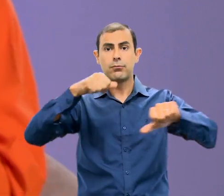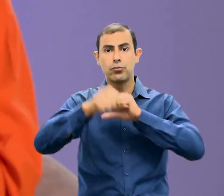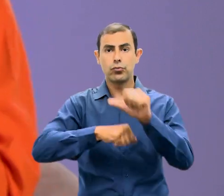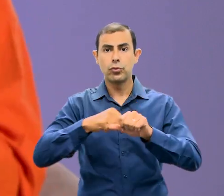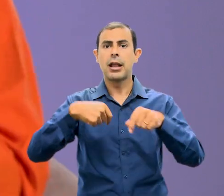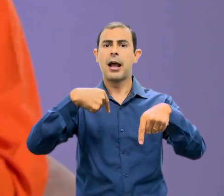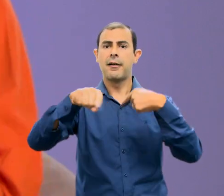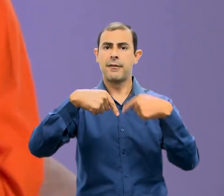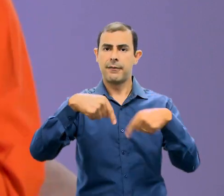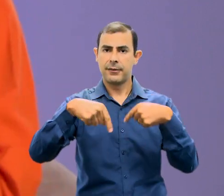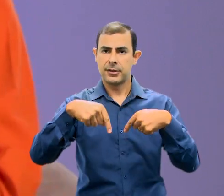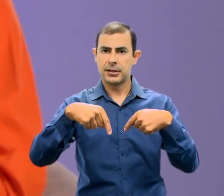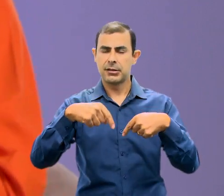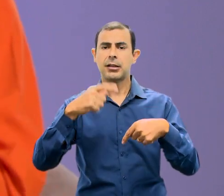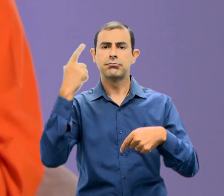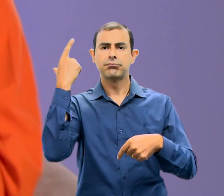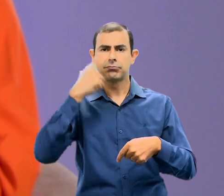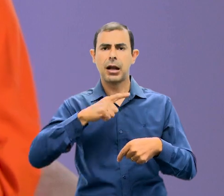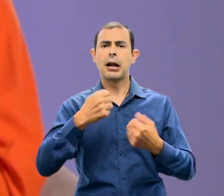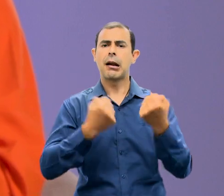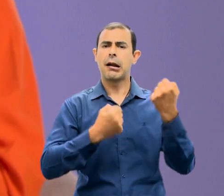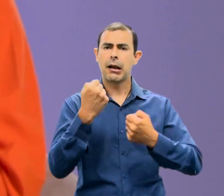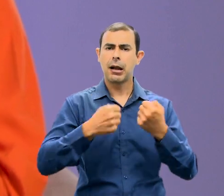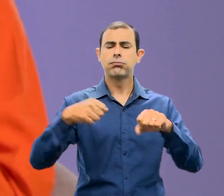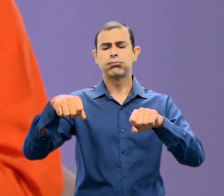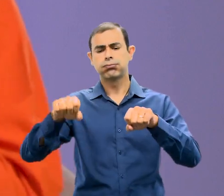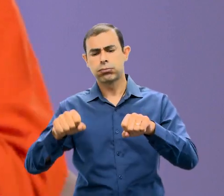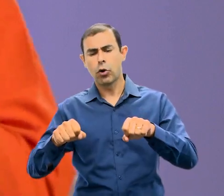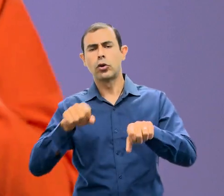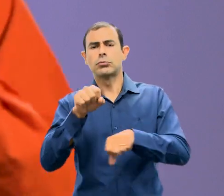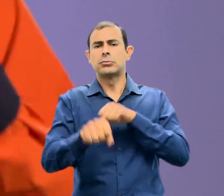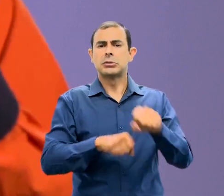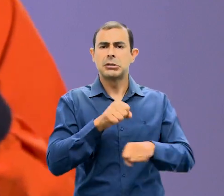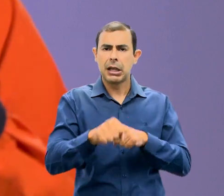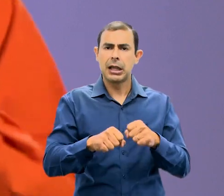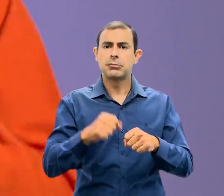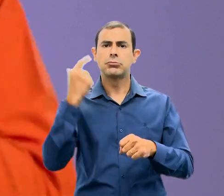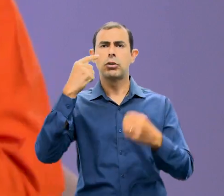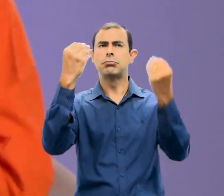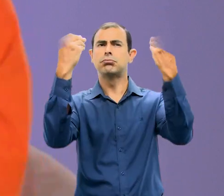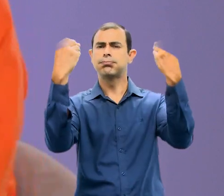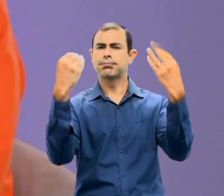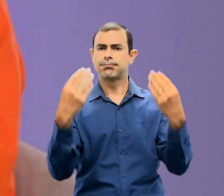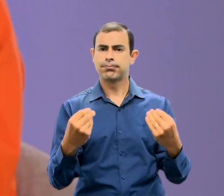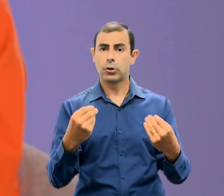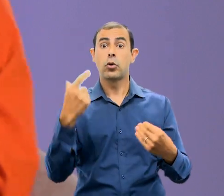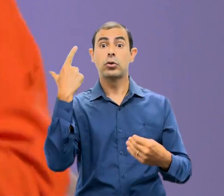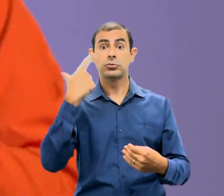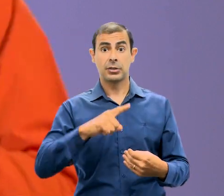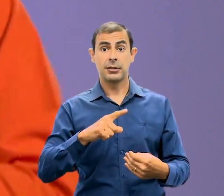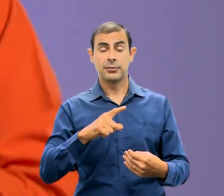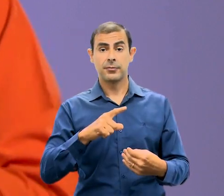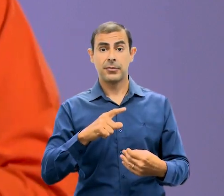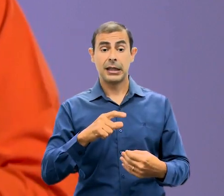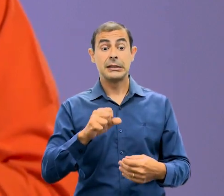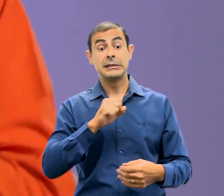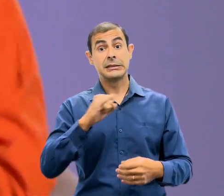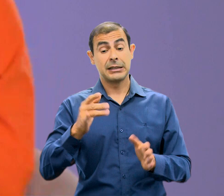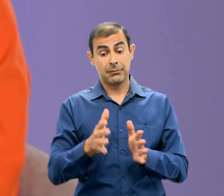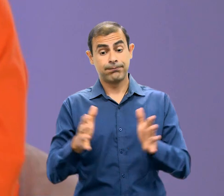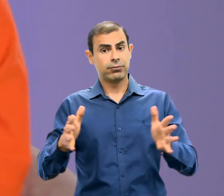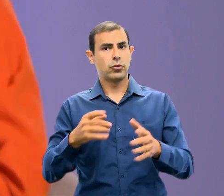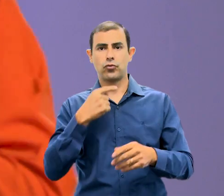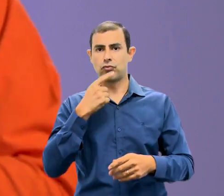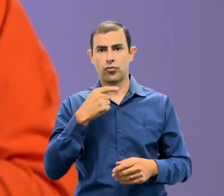você possa trafegar carros, motos, bicicleta, colocar sinalização, coisa que não vai acontecer se a gente duplicar.